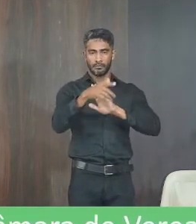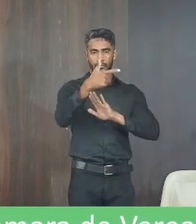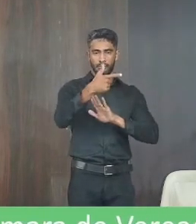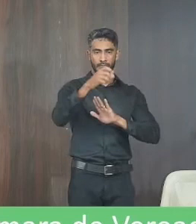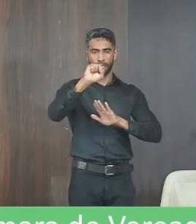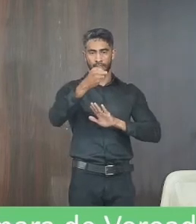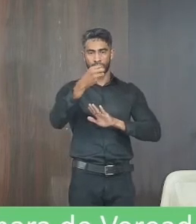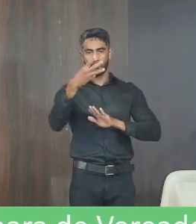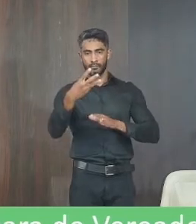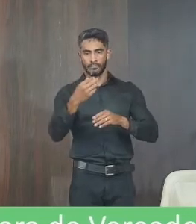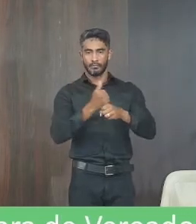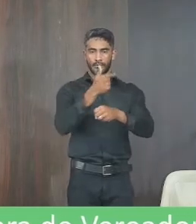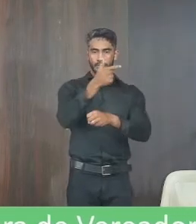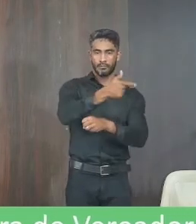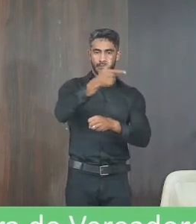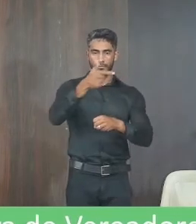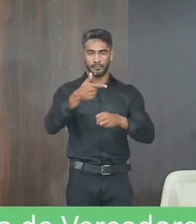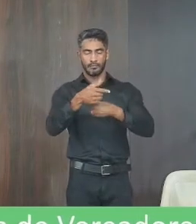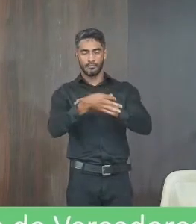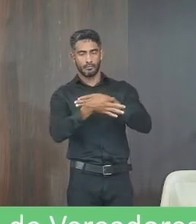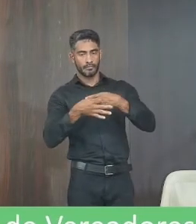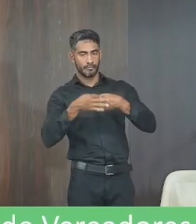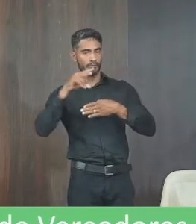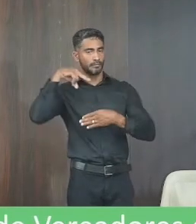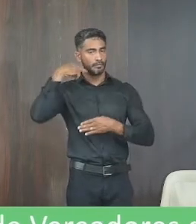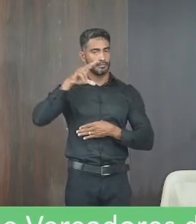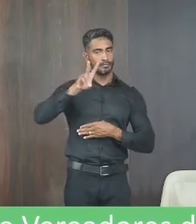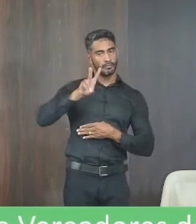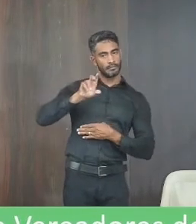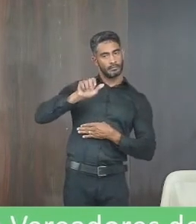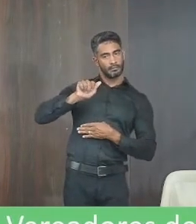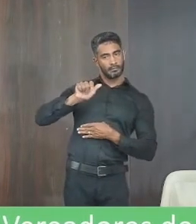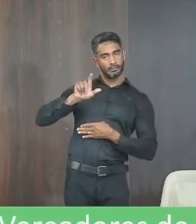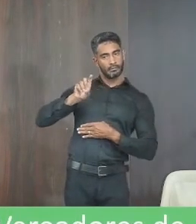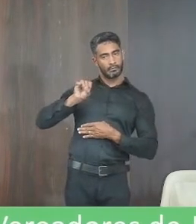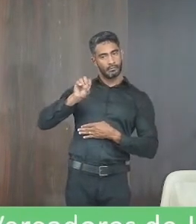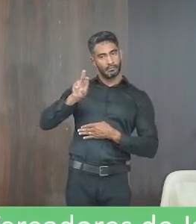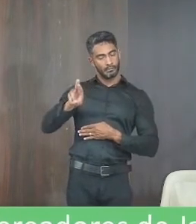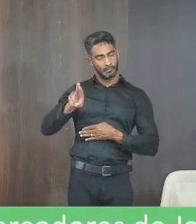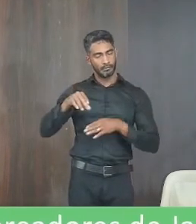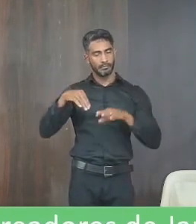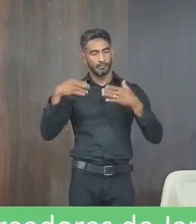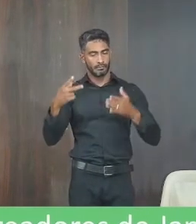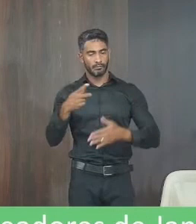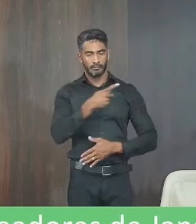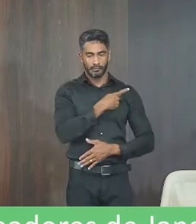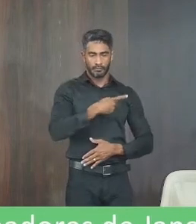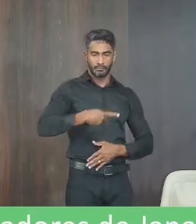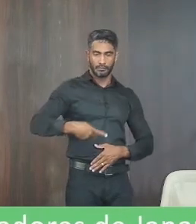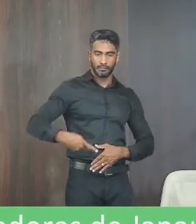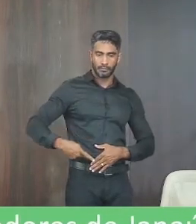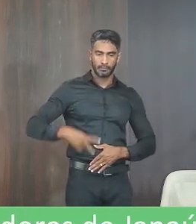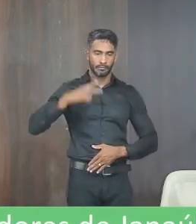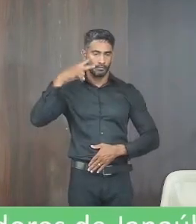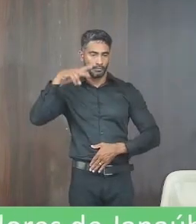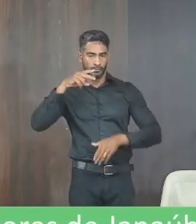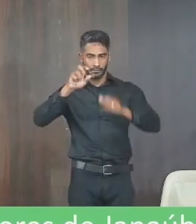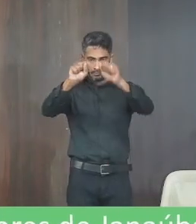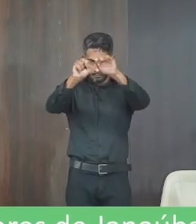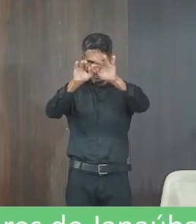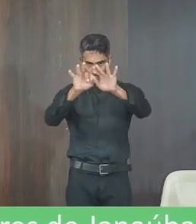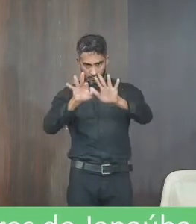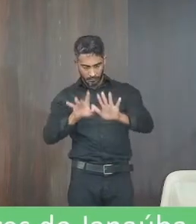283 2022 autoria vereador Valdeir do Santo Silva excelentíssimo senhor presidente o vereador que